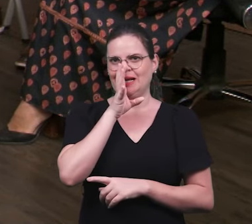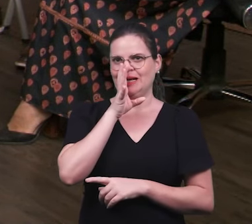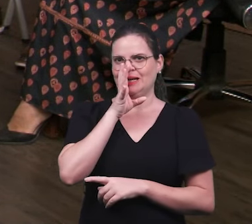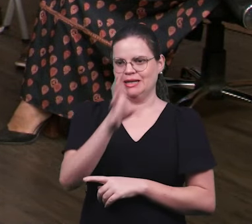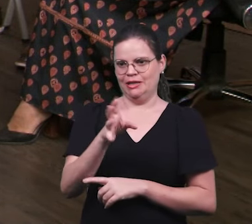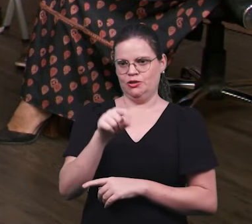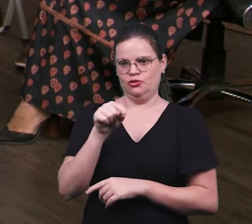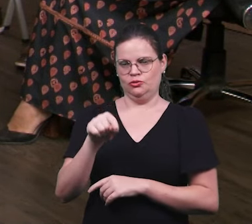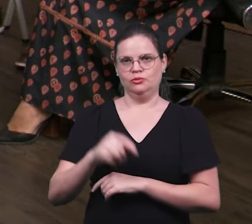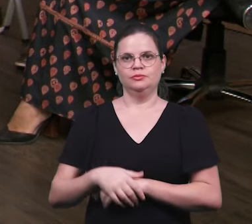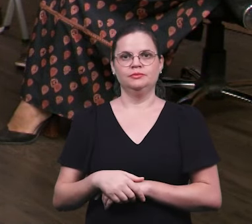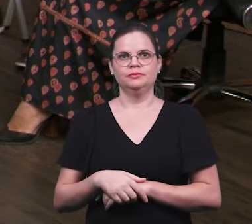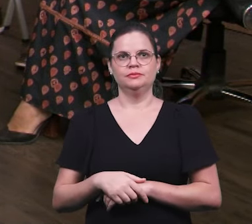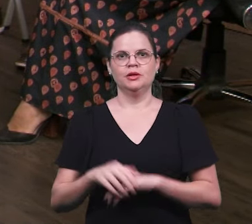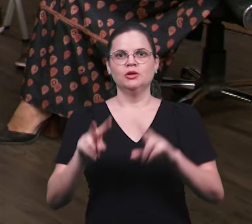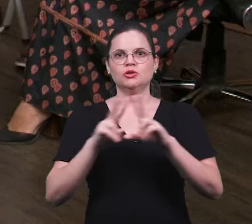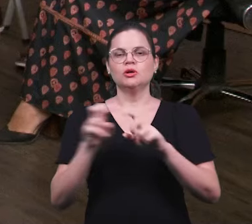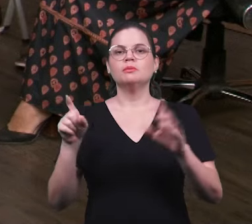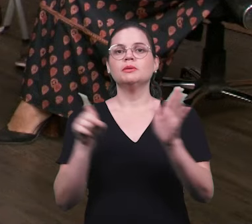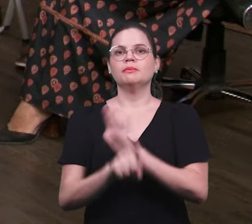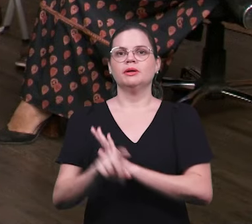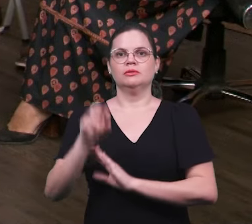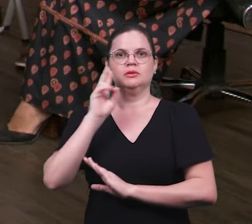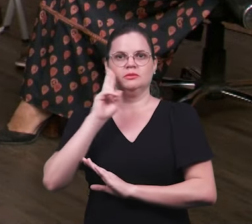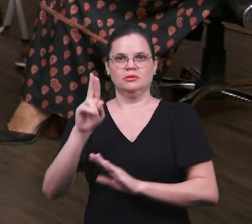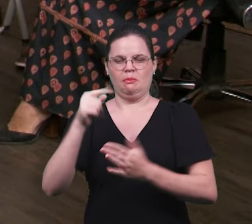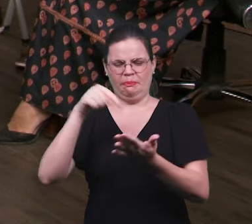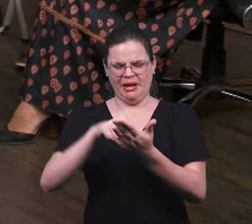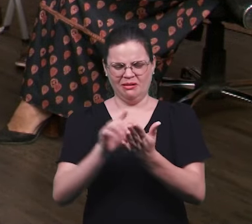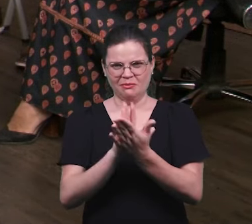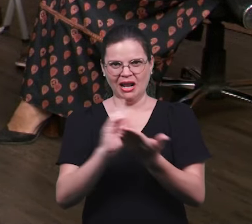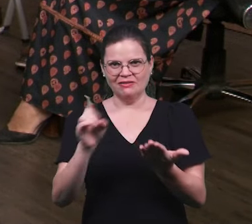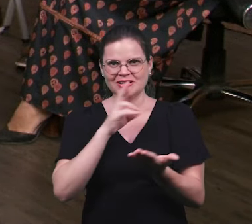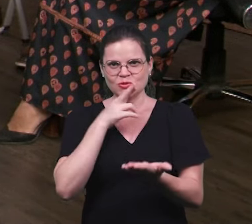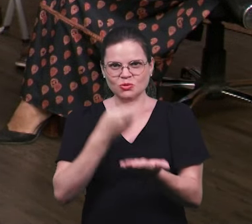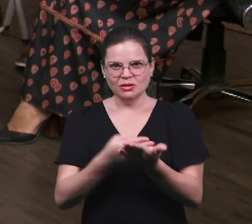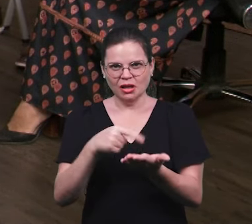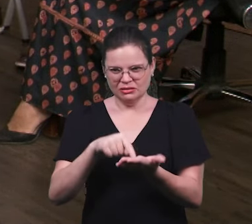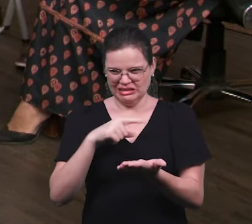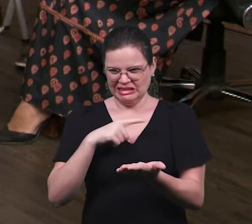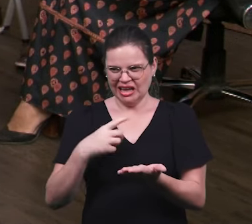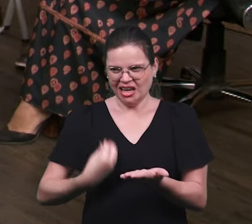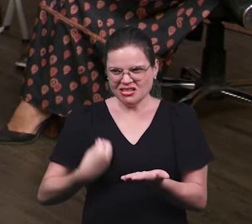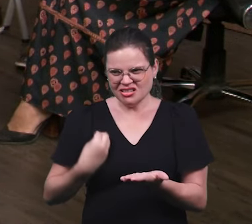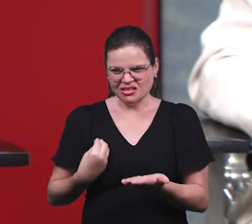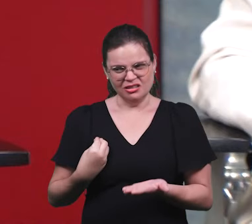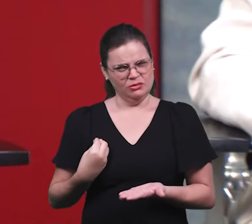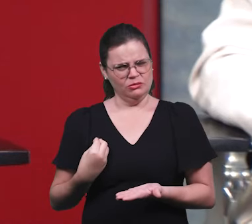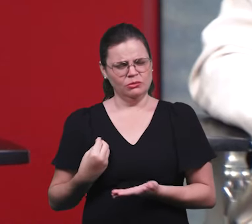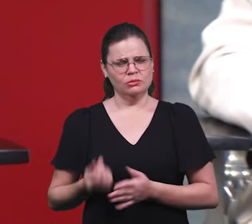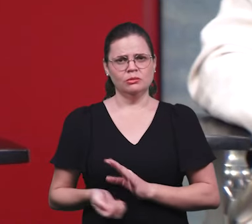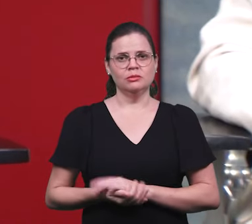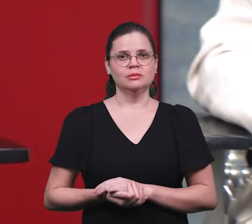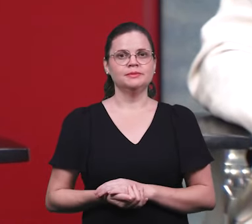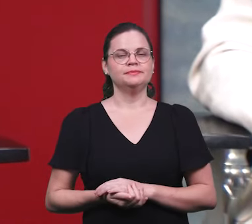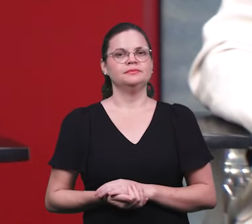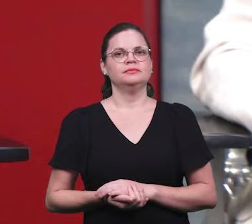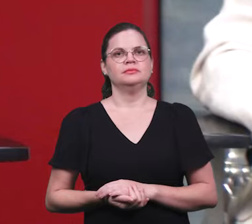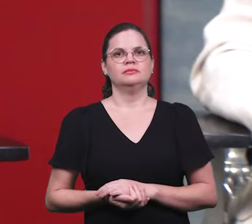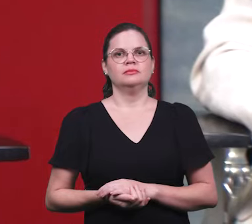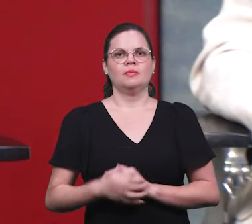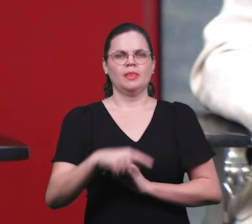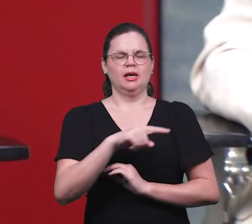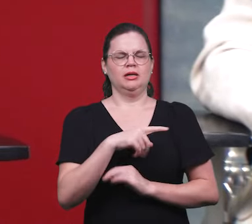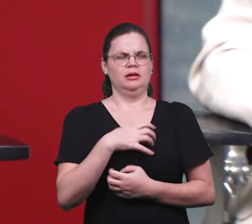espiritual. Sobre dom espiritual, sobre consulta à palavra. Consulta à palavra não existe, consulta à palavra não é bíblico, não sei o quê, pererei, parará. E ela